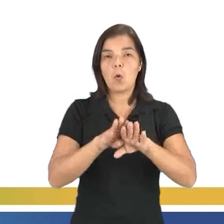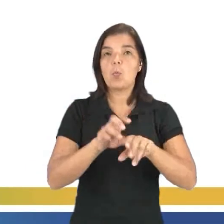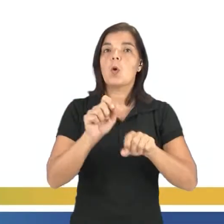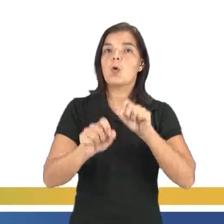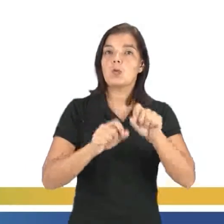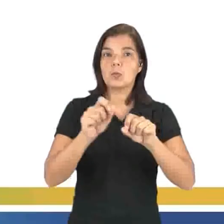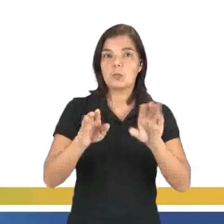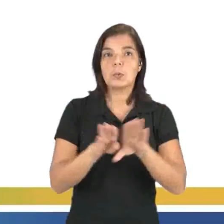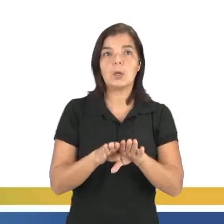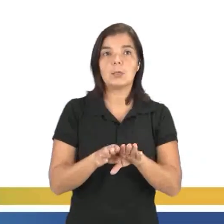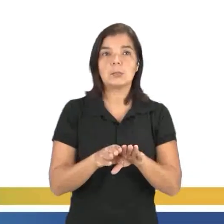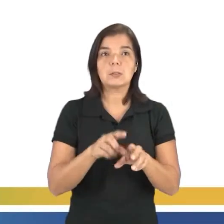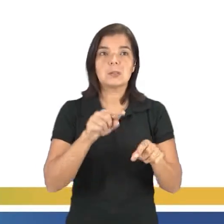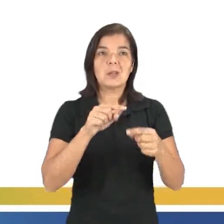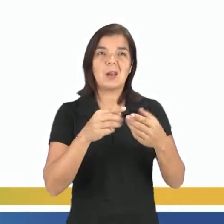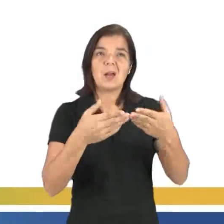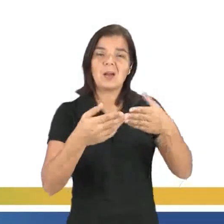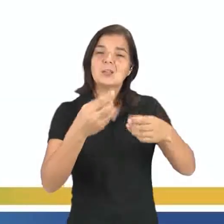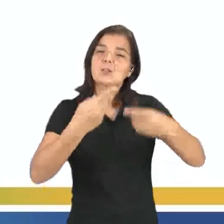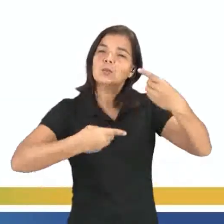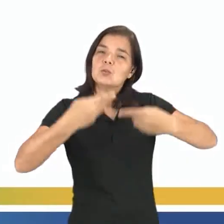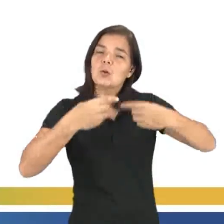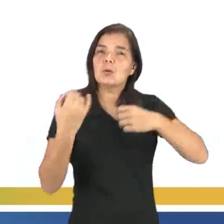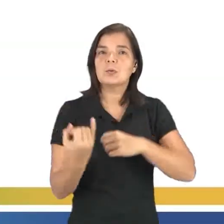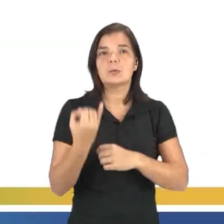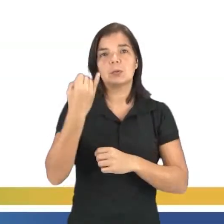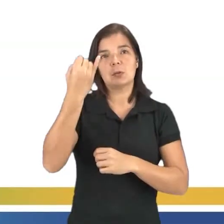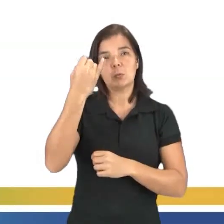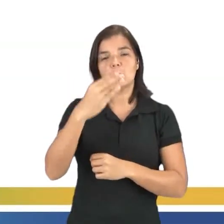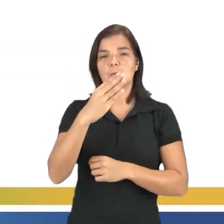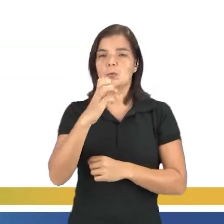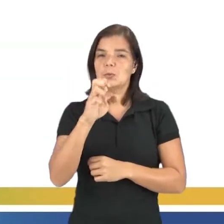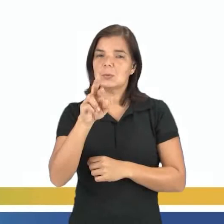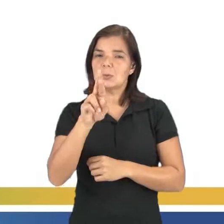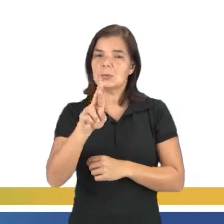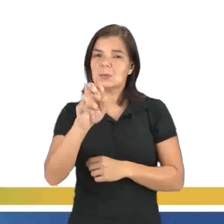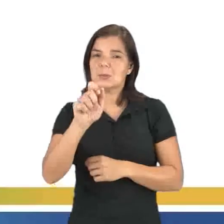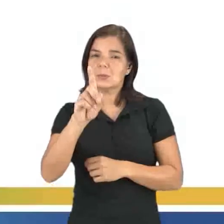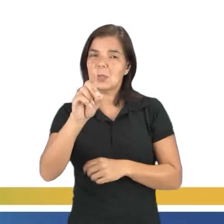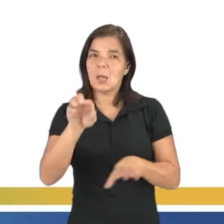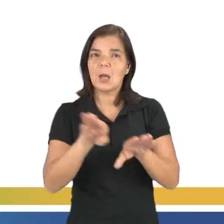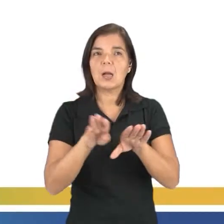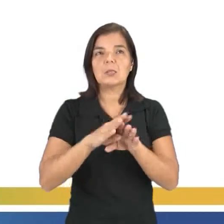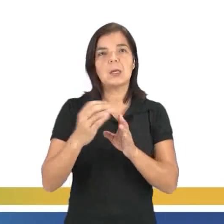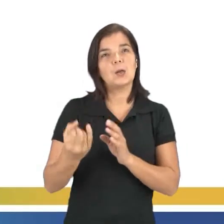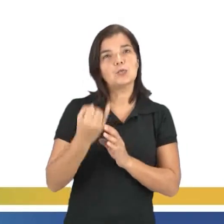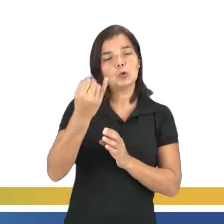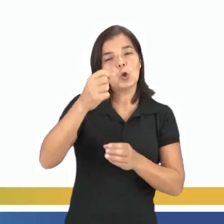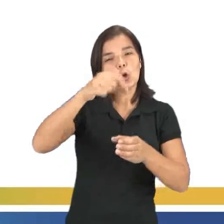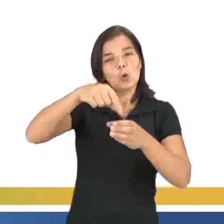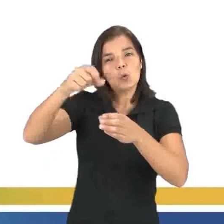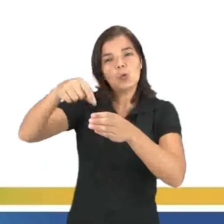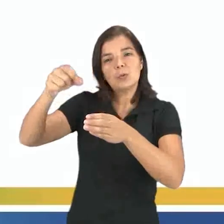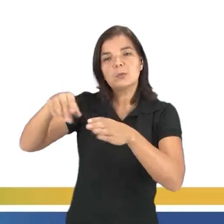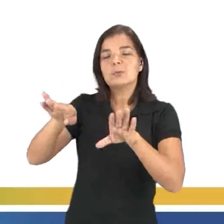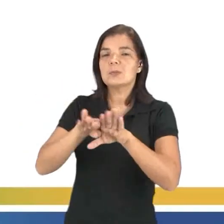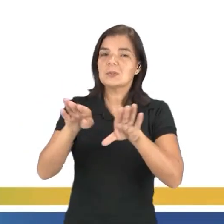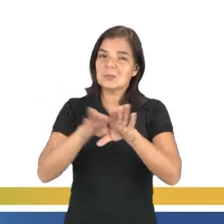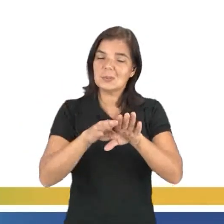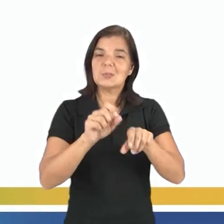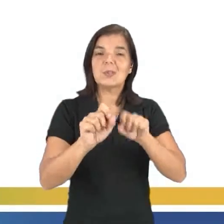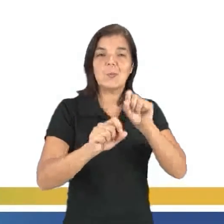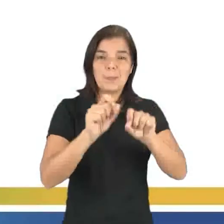basicamente na Chapada dos Veadeiros, né? Esse filme discute a importância do cerrado, ele discute a importância de cultivar essa